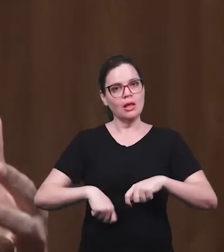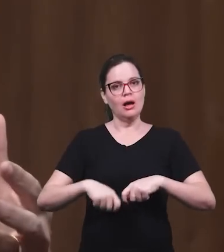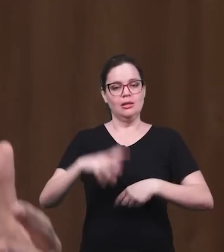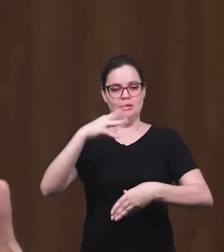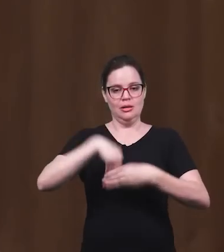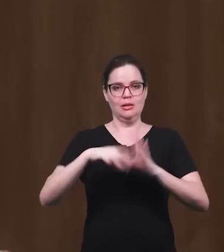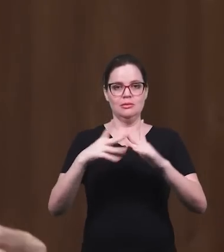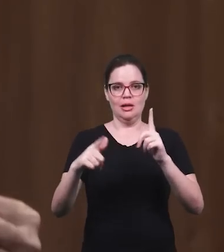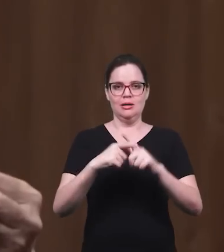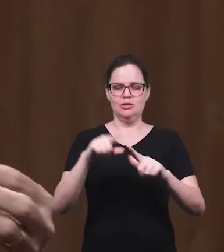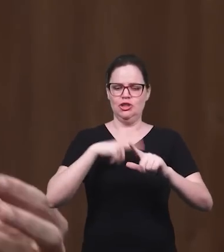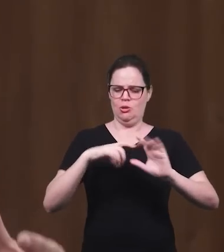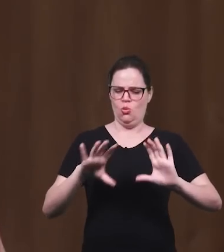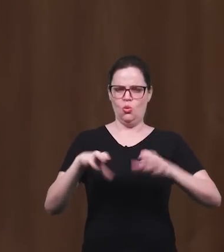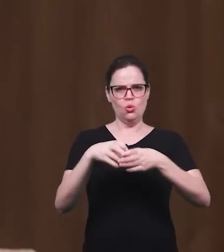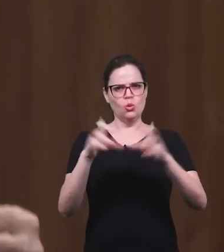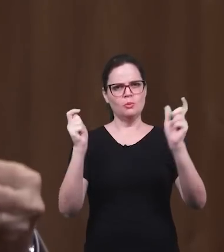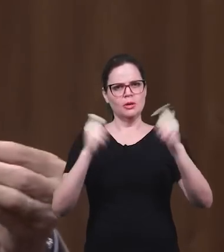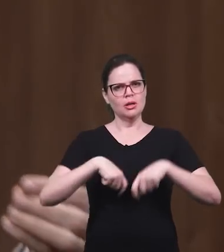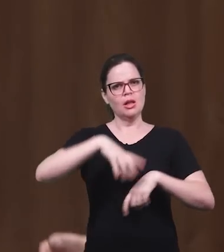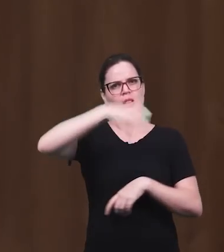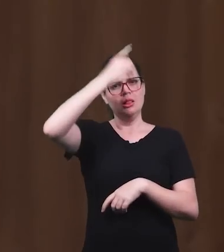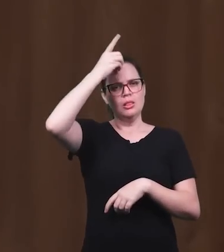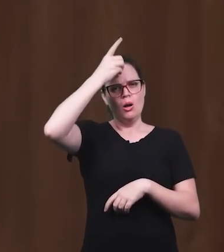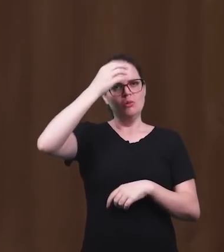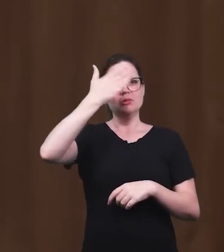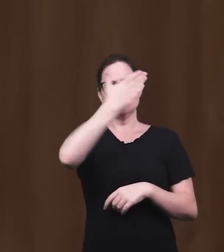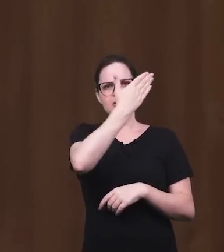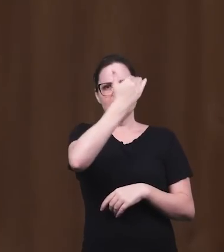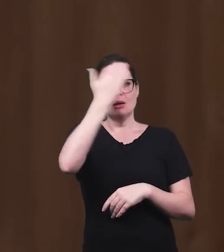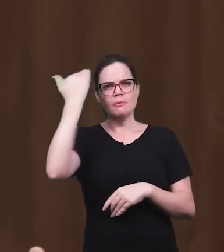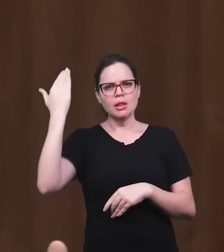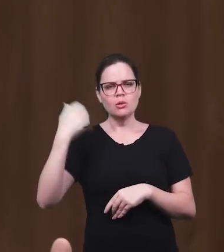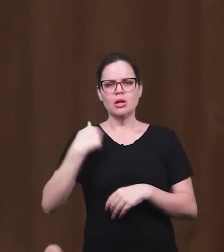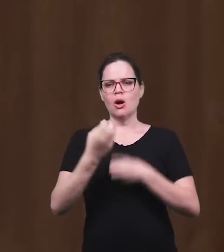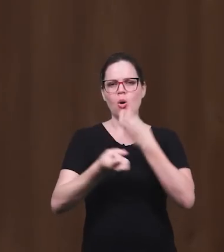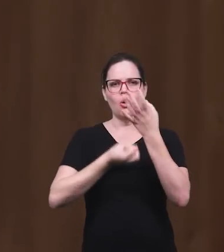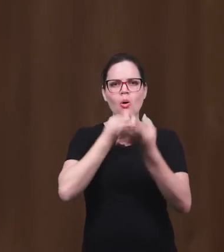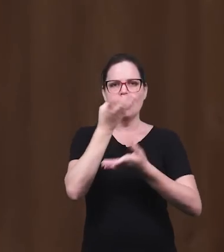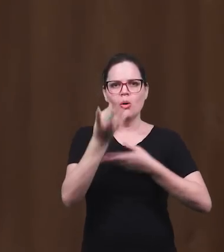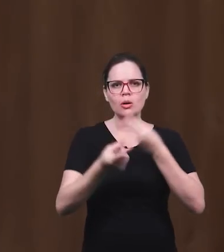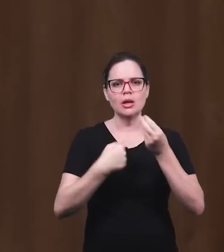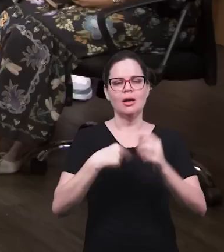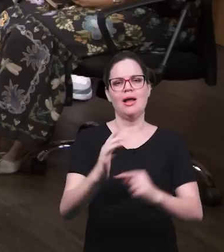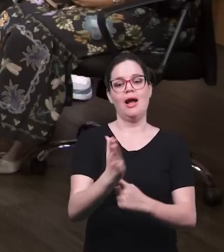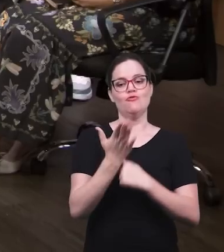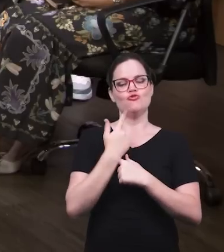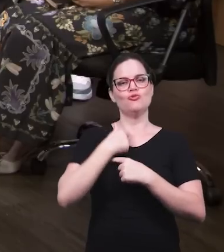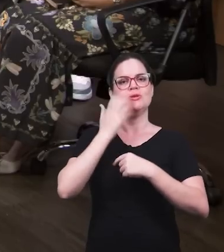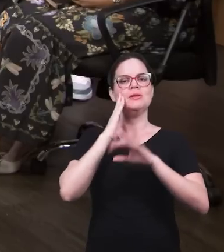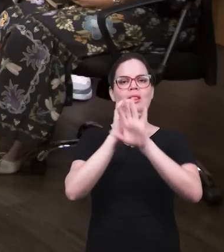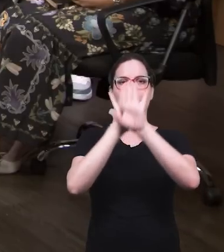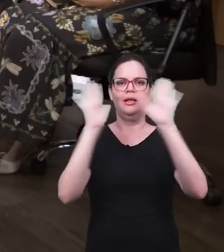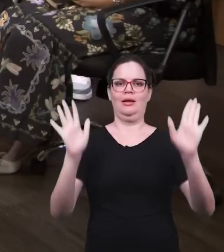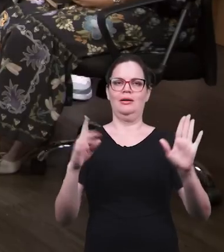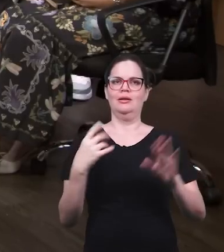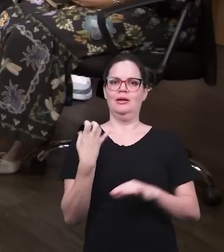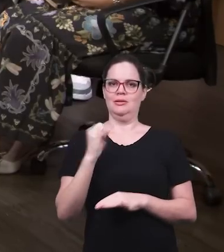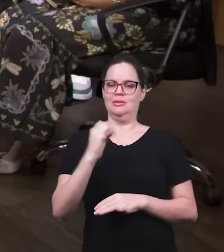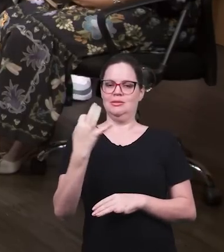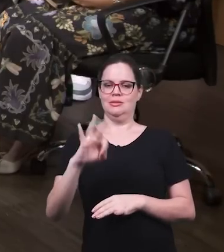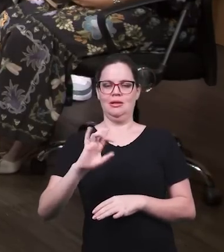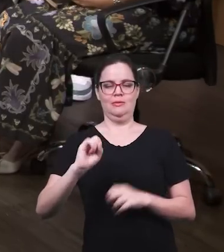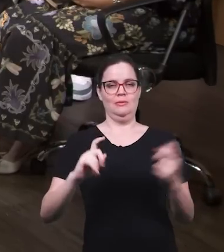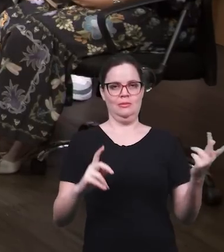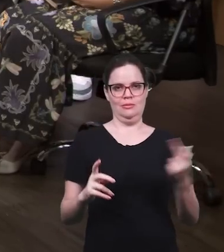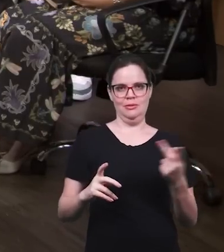que tenha dons, que tenha discernimento, que tenha sabedoria, faz muita diferença, né? Muito bom. Faz muita diferença. Glória a Jesus.